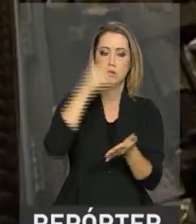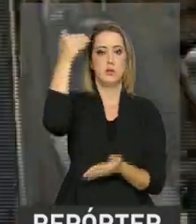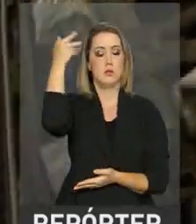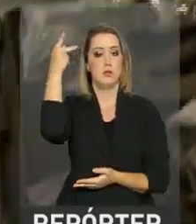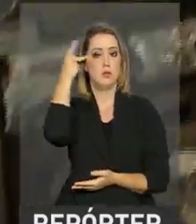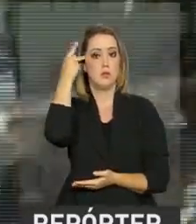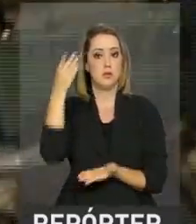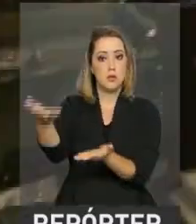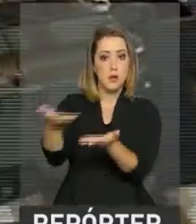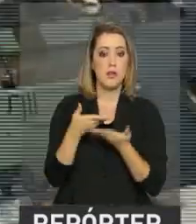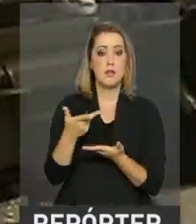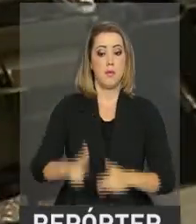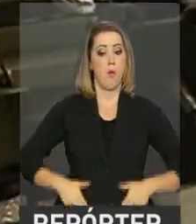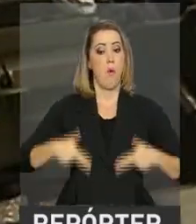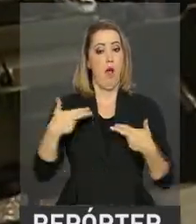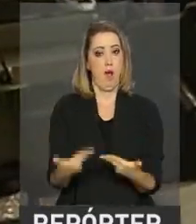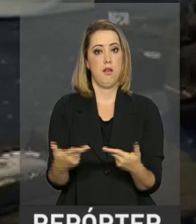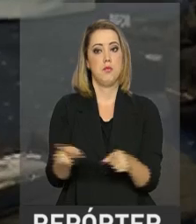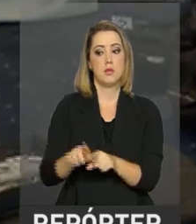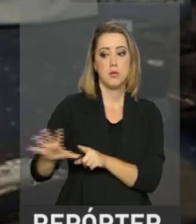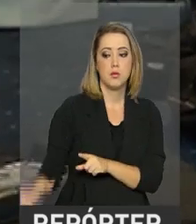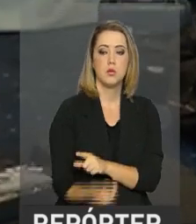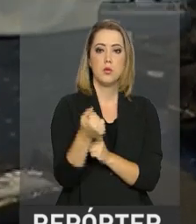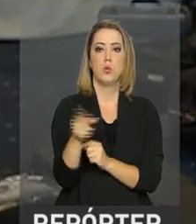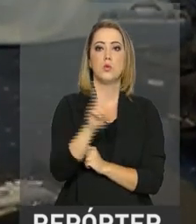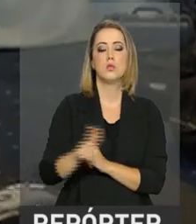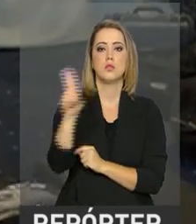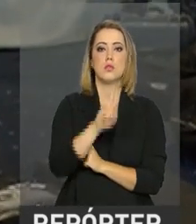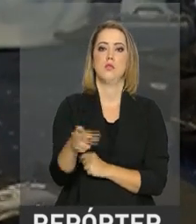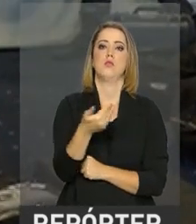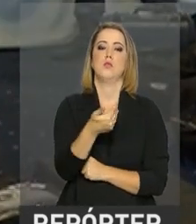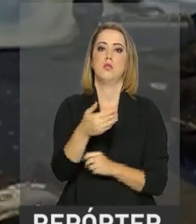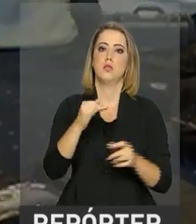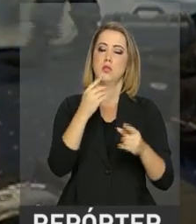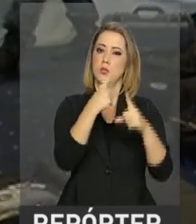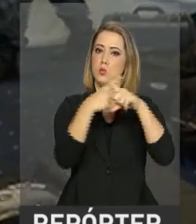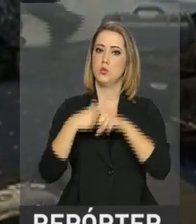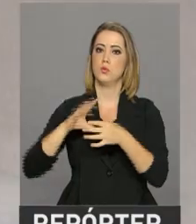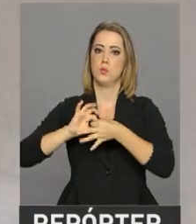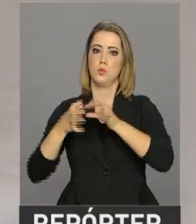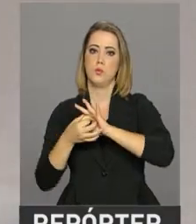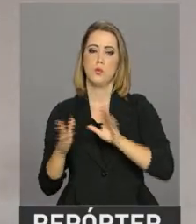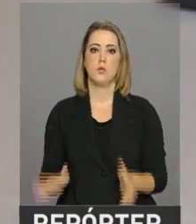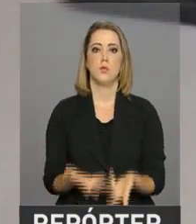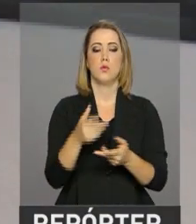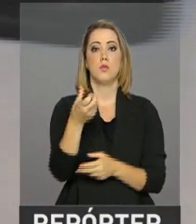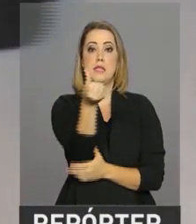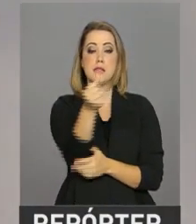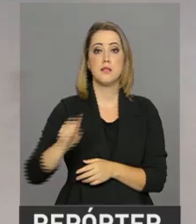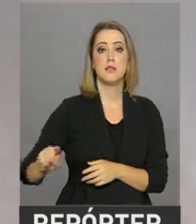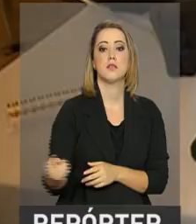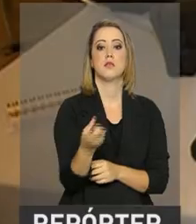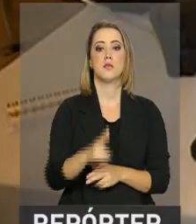de equipamentos e armamentos utilizados durante os jogos olímpicos no Rio de Janeiro o material inclui 6.000 munições